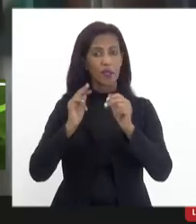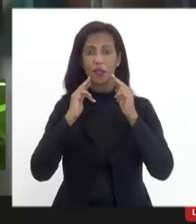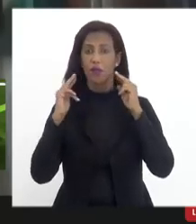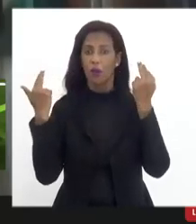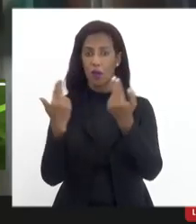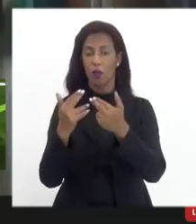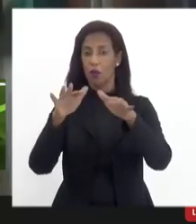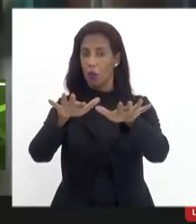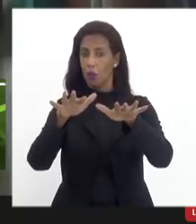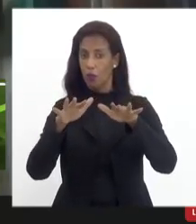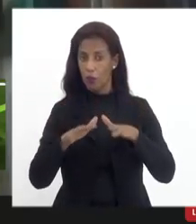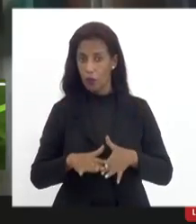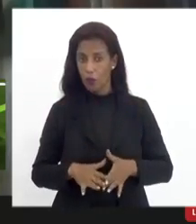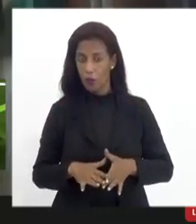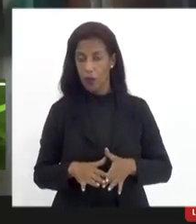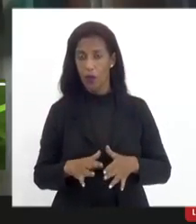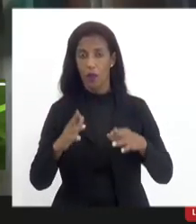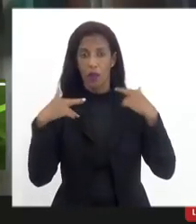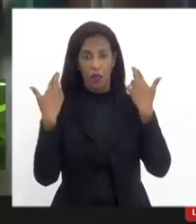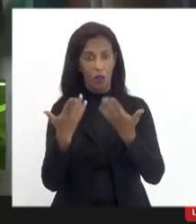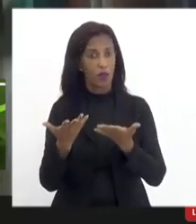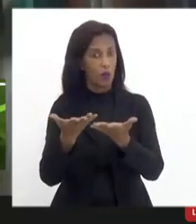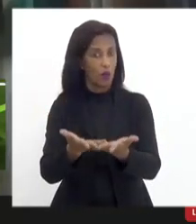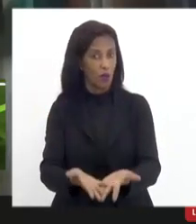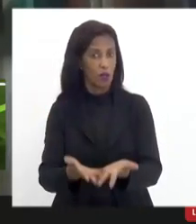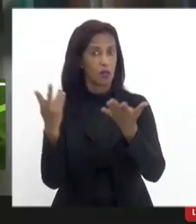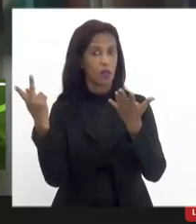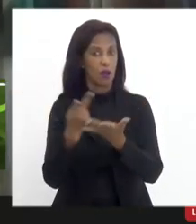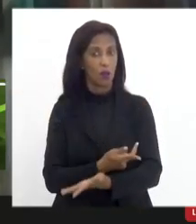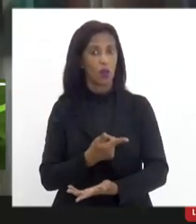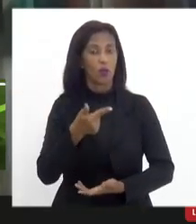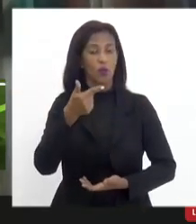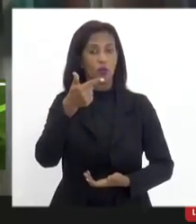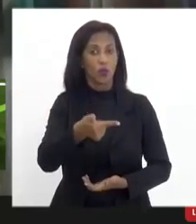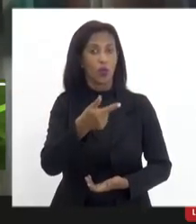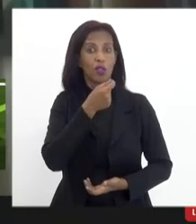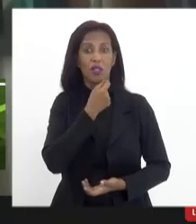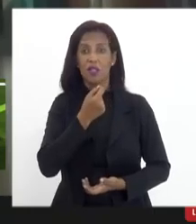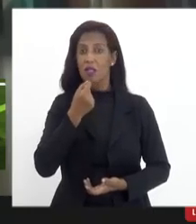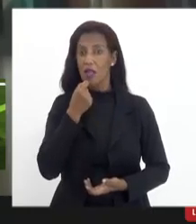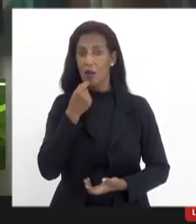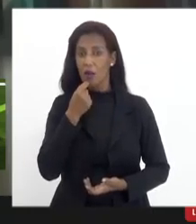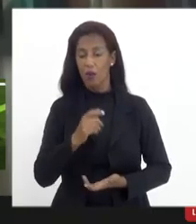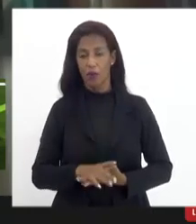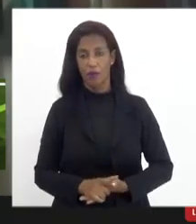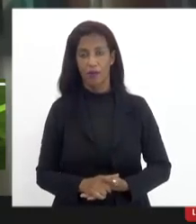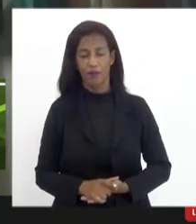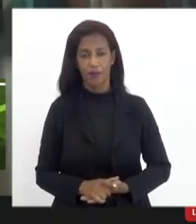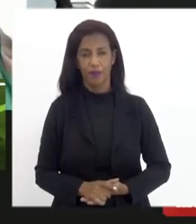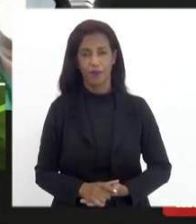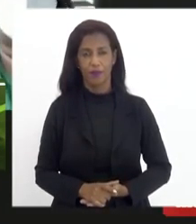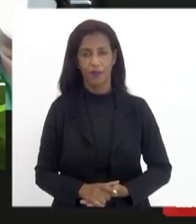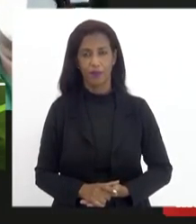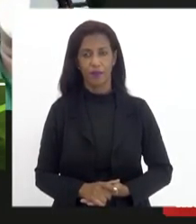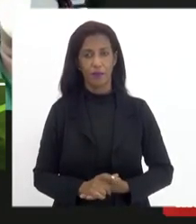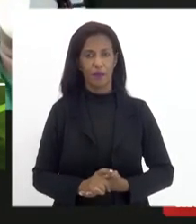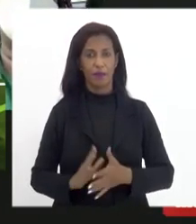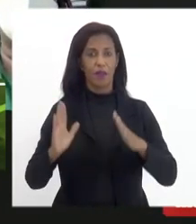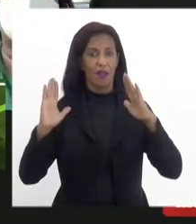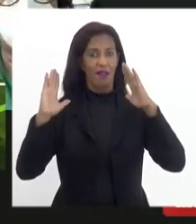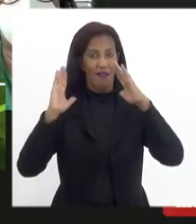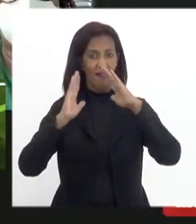audiência pública. Audiência pública essa que aconteceu no dia 2 de setembro, né? Na casa